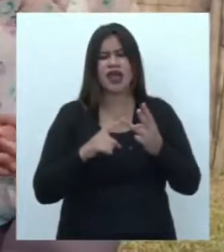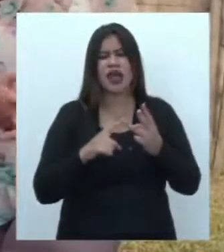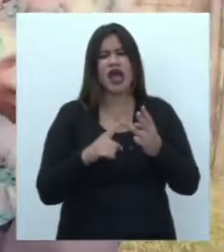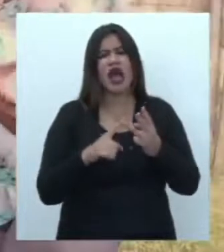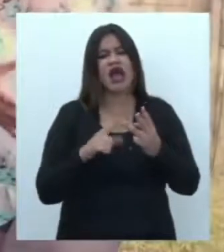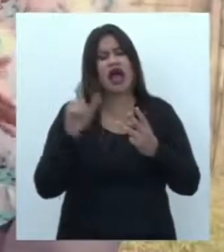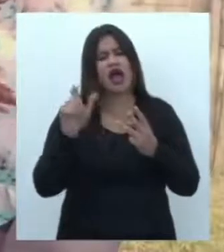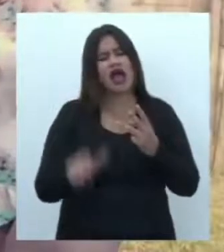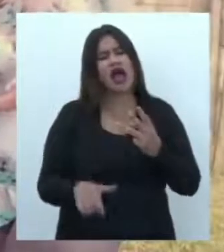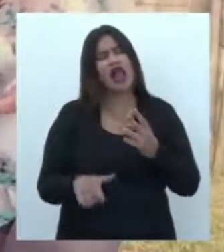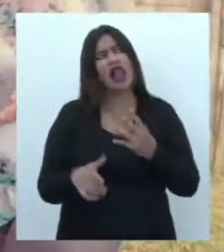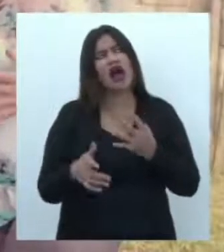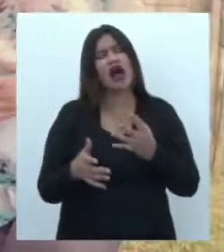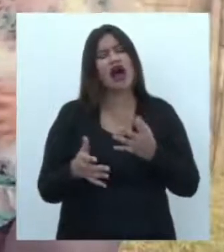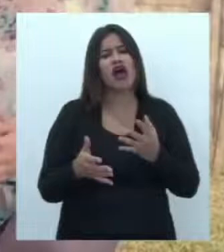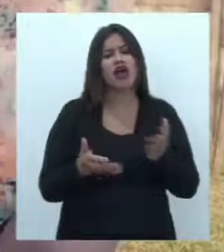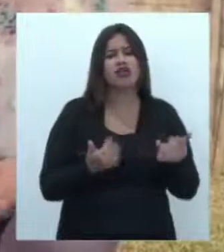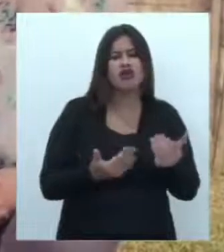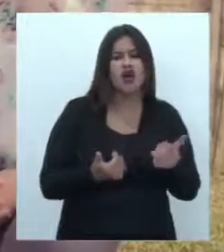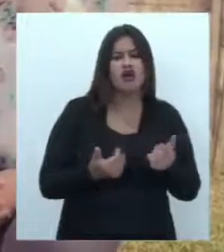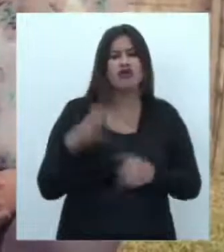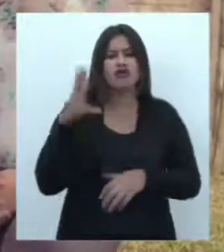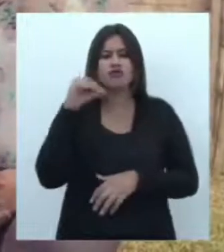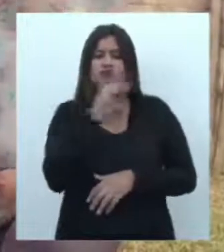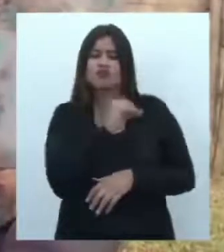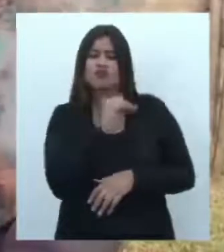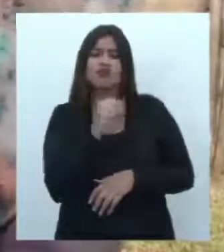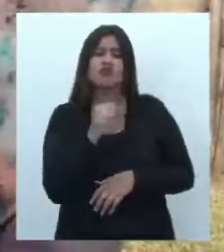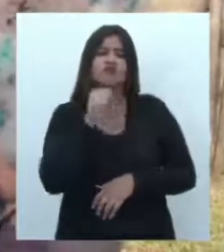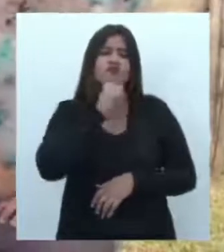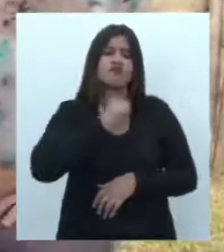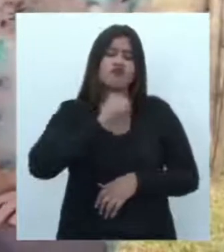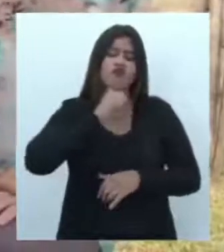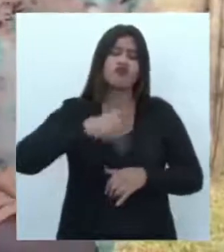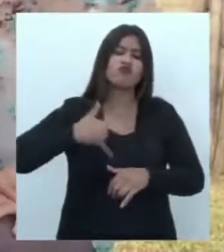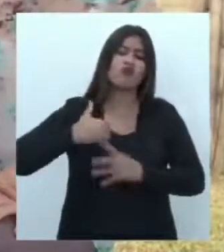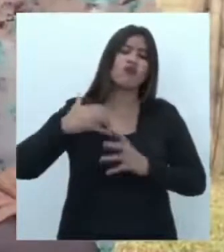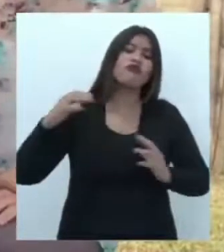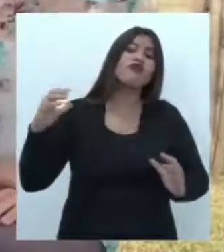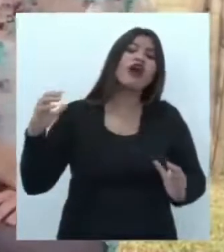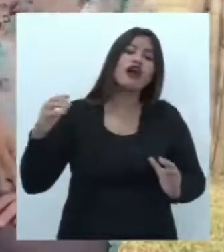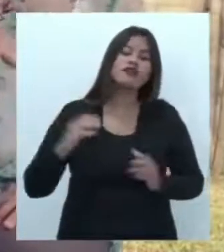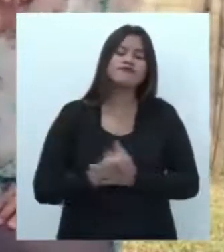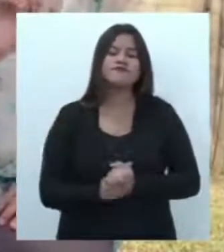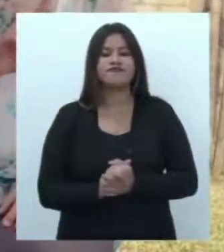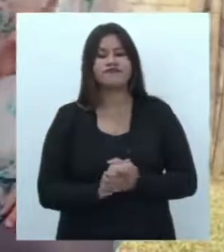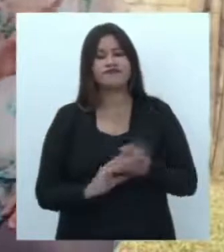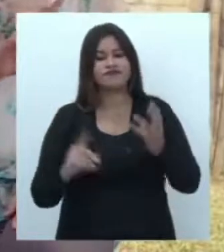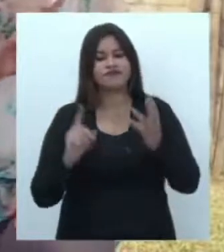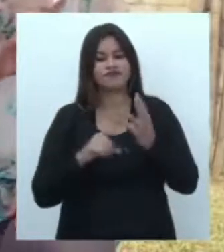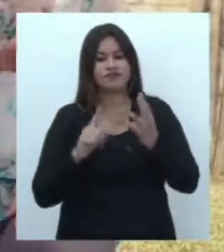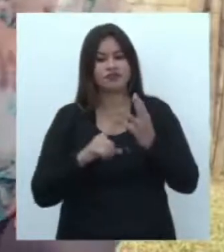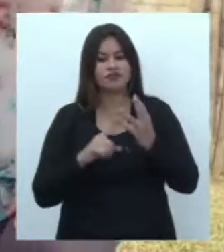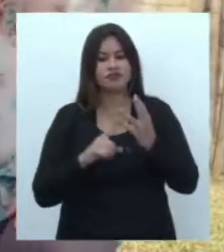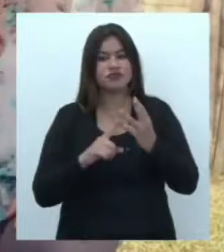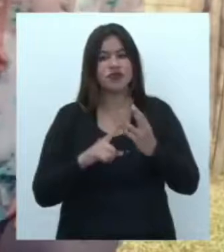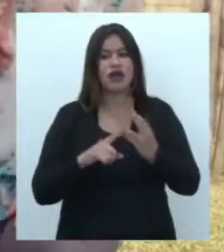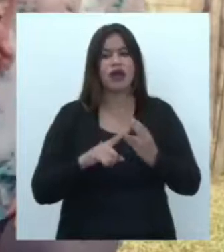eram jovens, adultos ou idosos? Você sabe a diferença entre